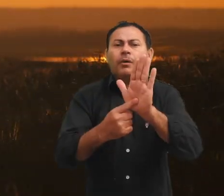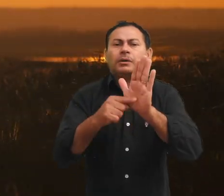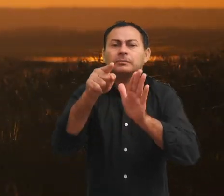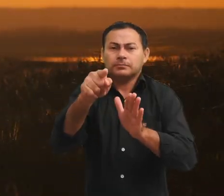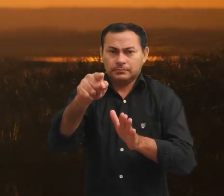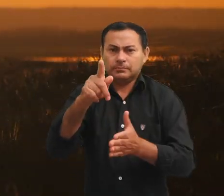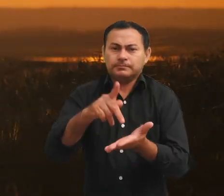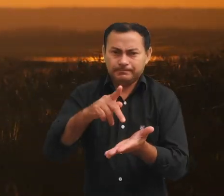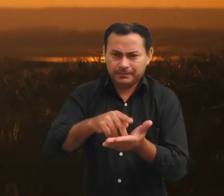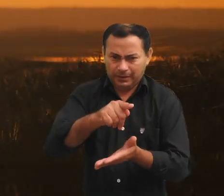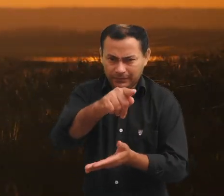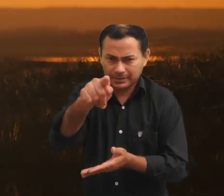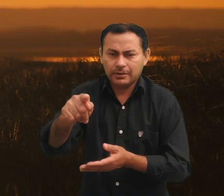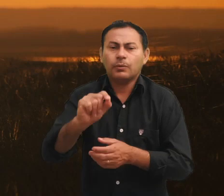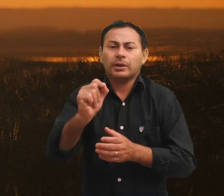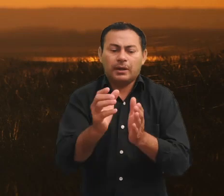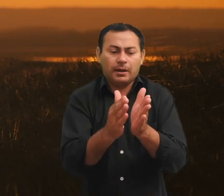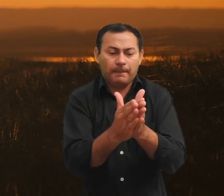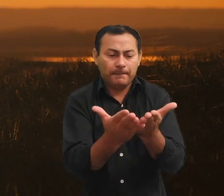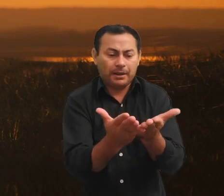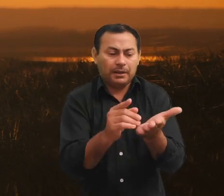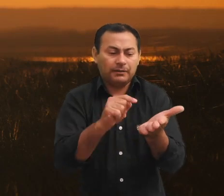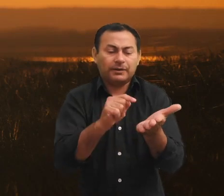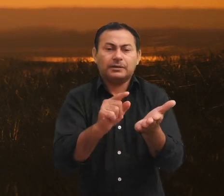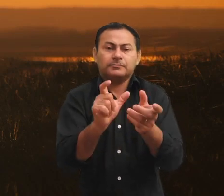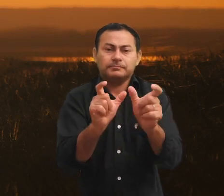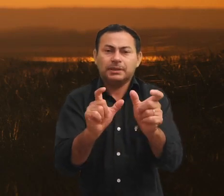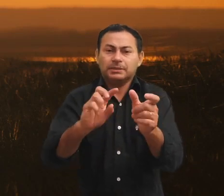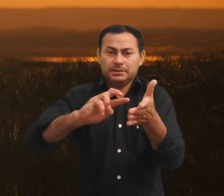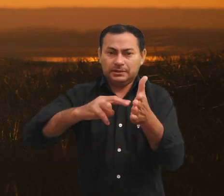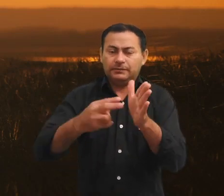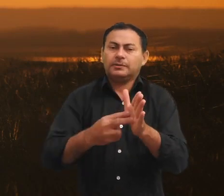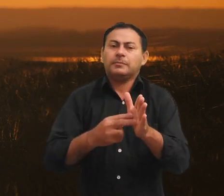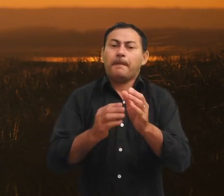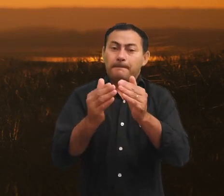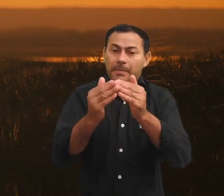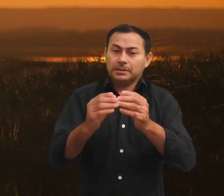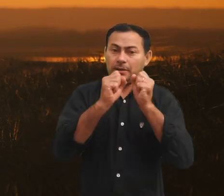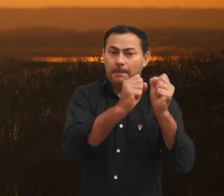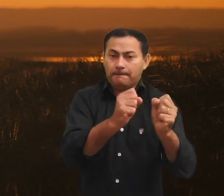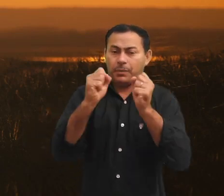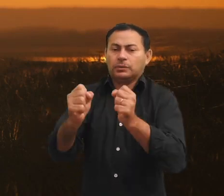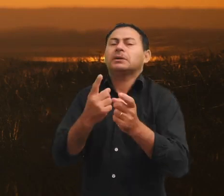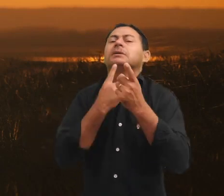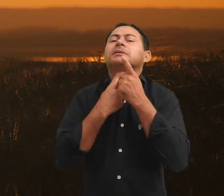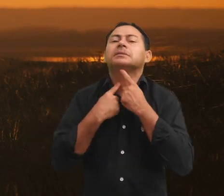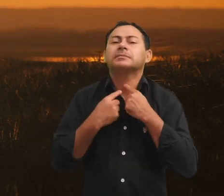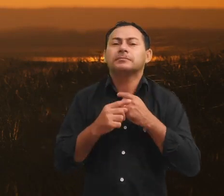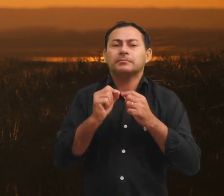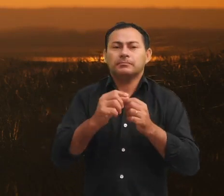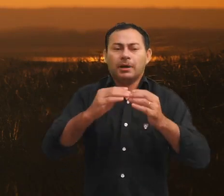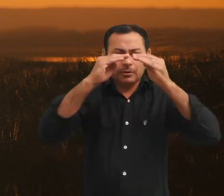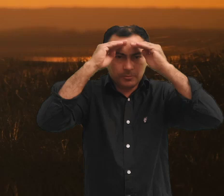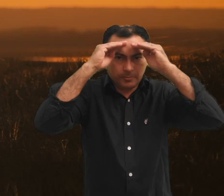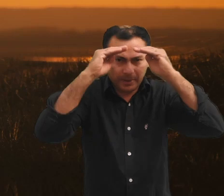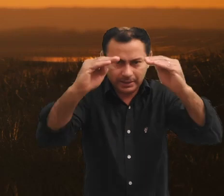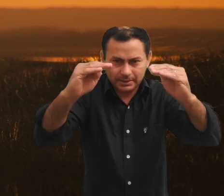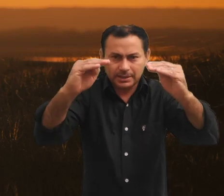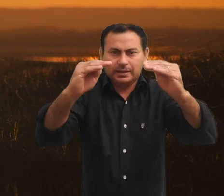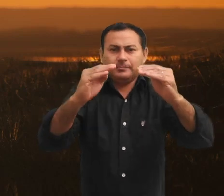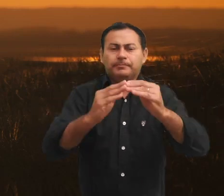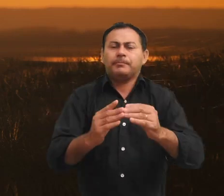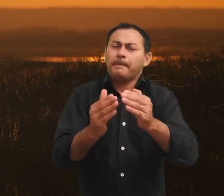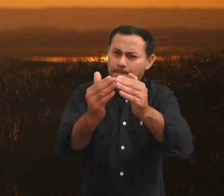mostrar a você o que realmente a palavra significa. Peça poder, o desejo